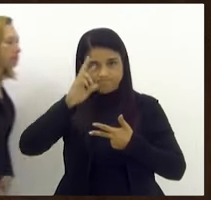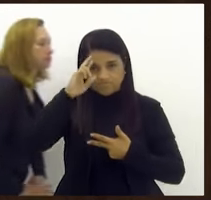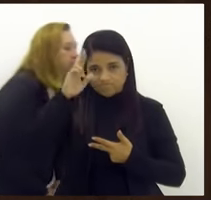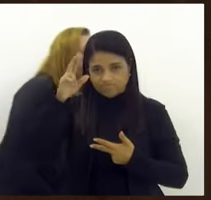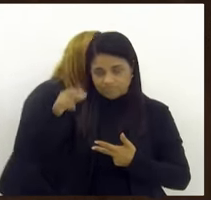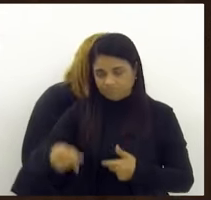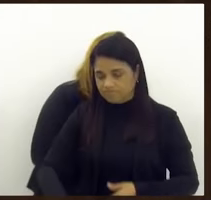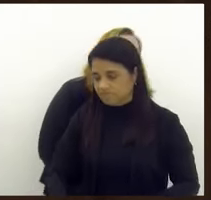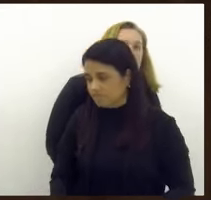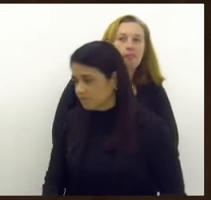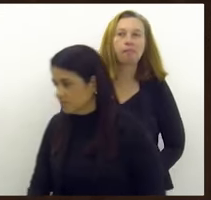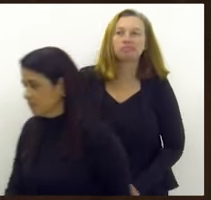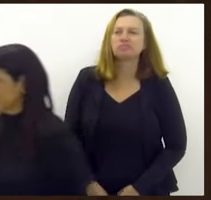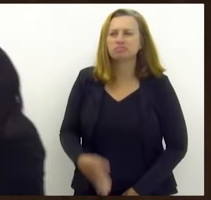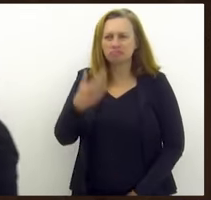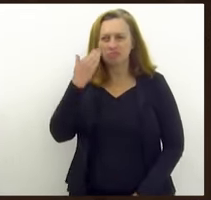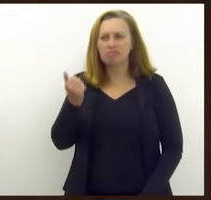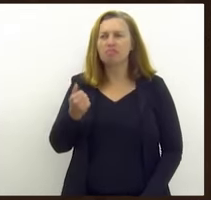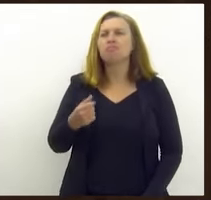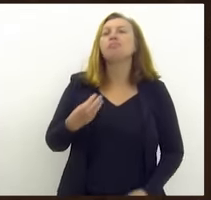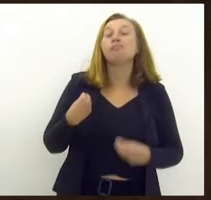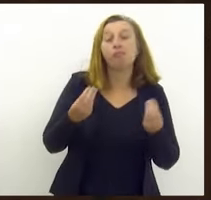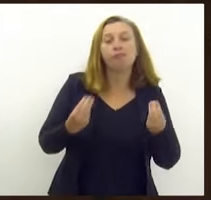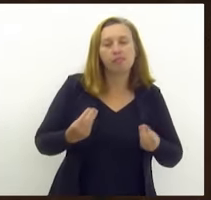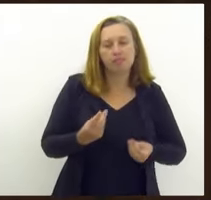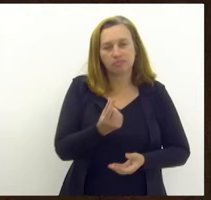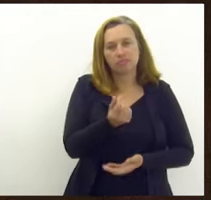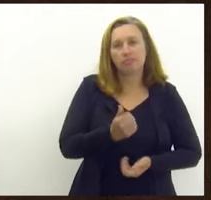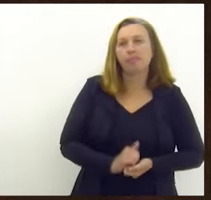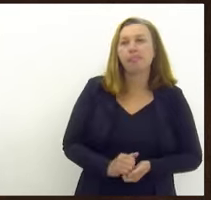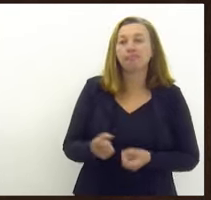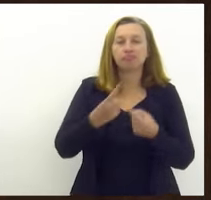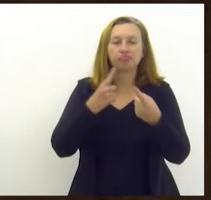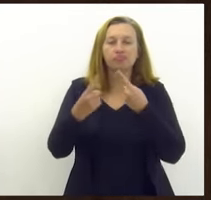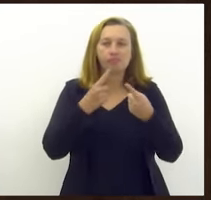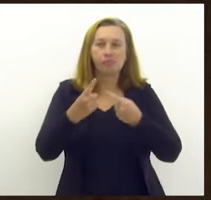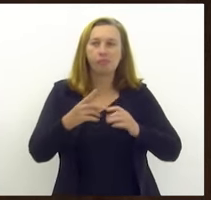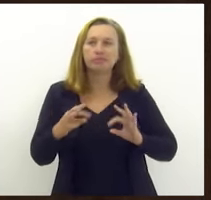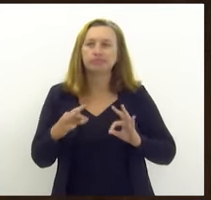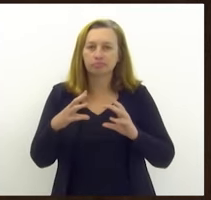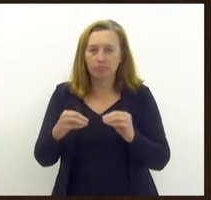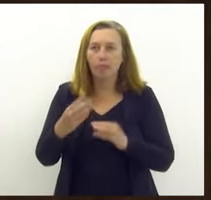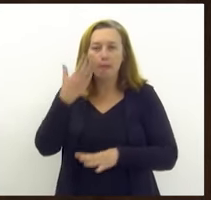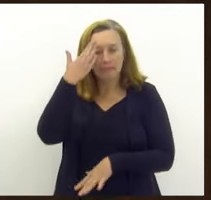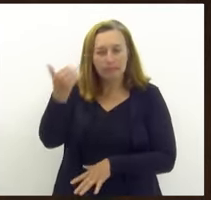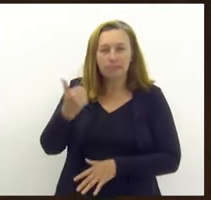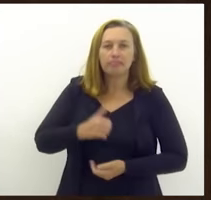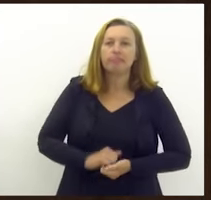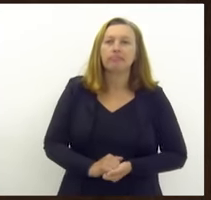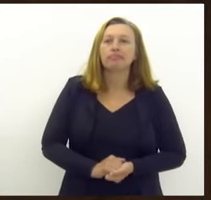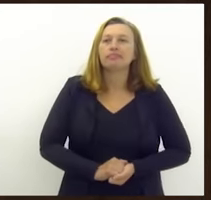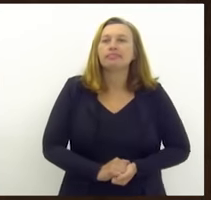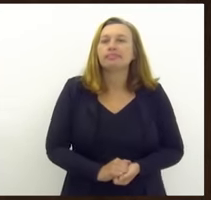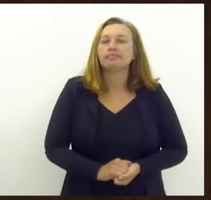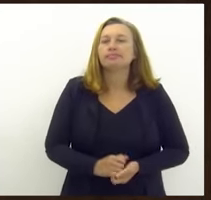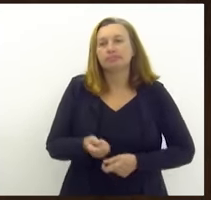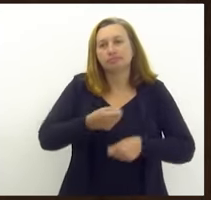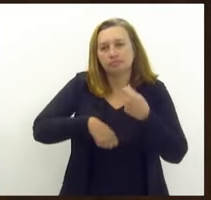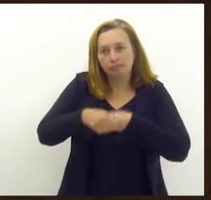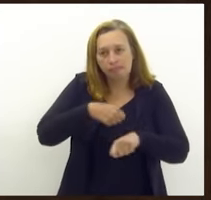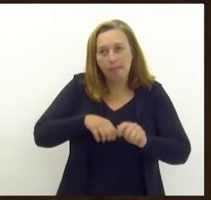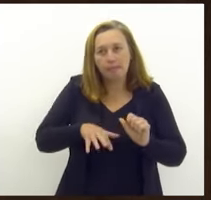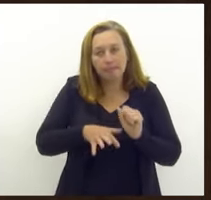bem para que que vai servir esse dinheiro aqui foi discutido os superavit e a gente sabe o quanto a administração